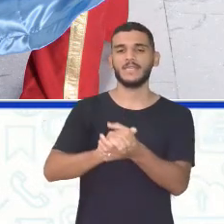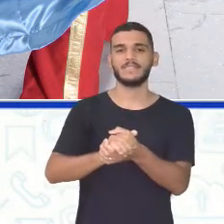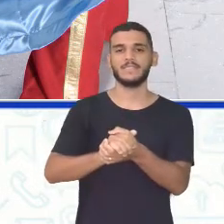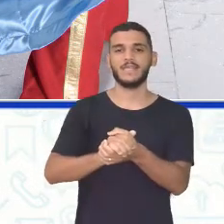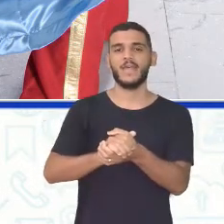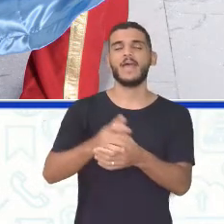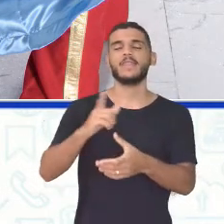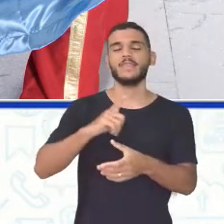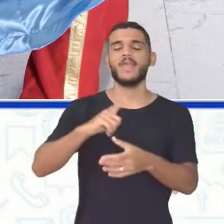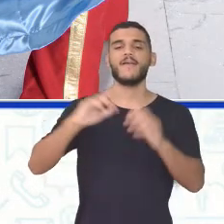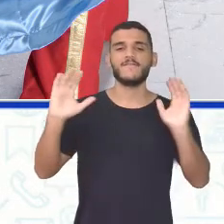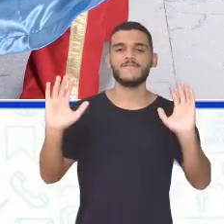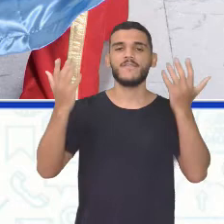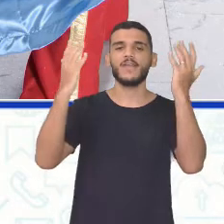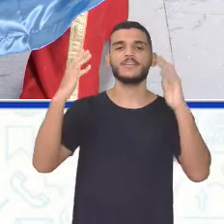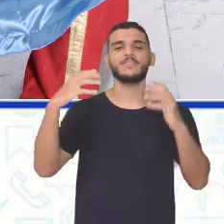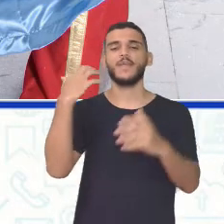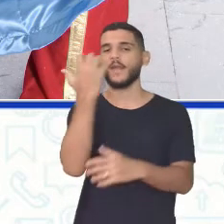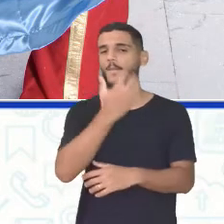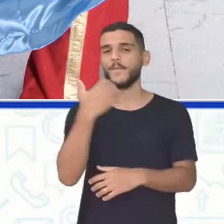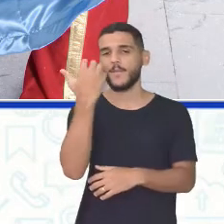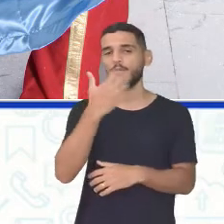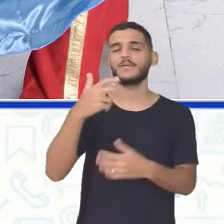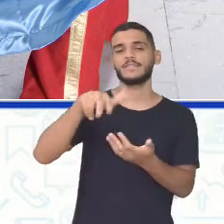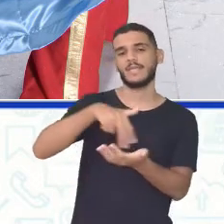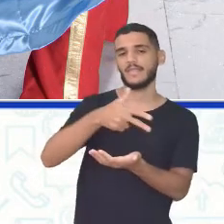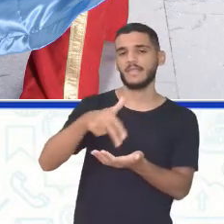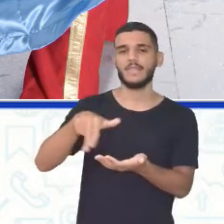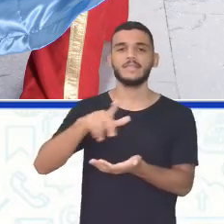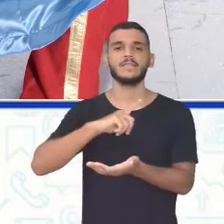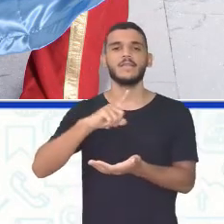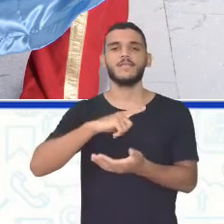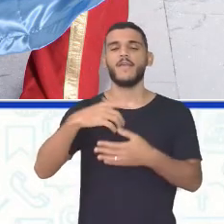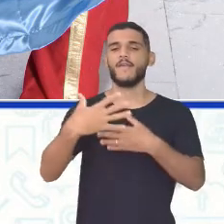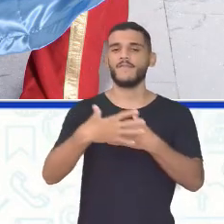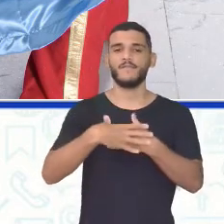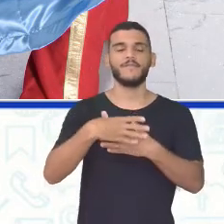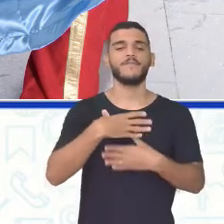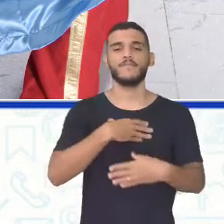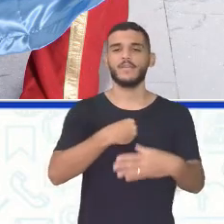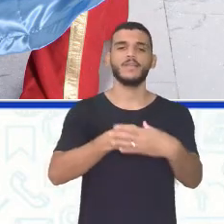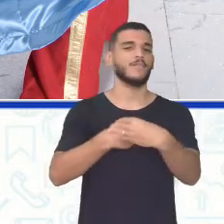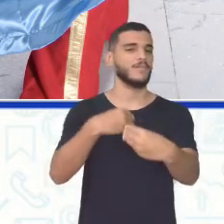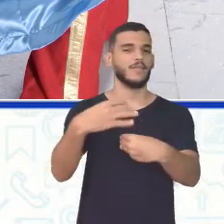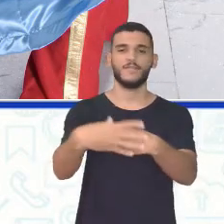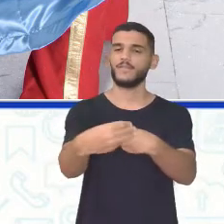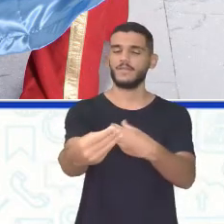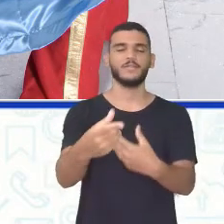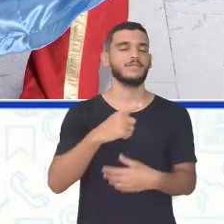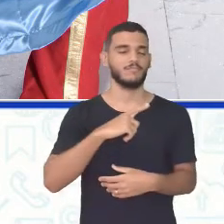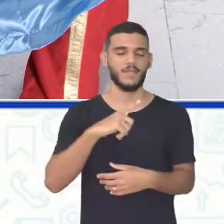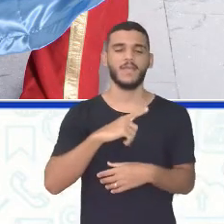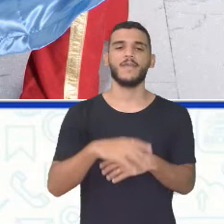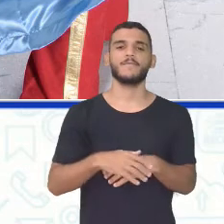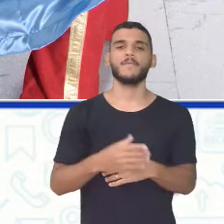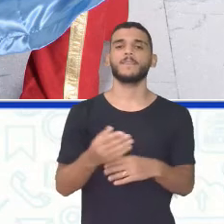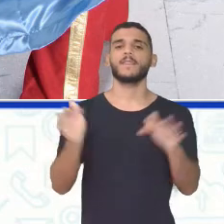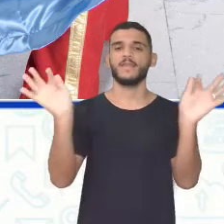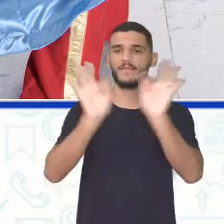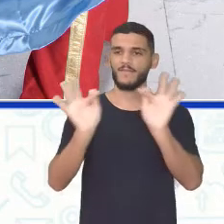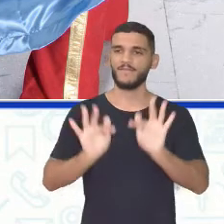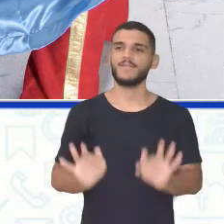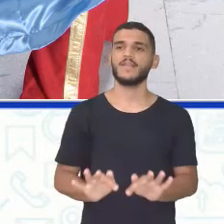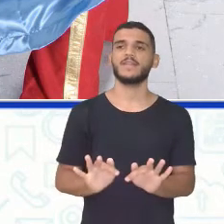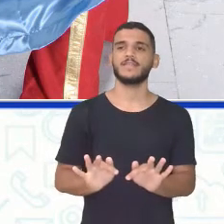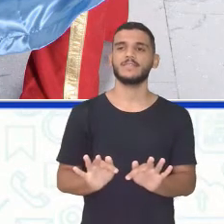e de dança, e sonharam que tiveram muitos filhos e que foram muito felizes para o resto da vida. Marina